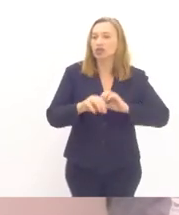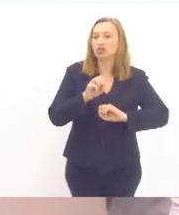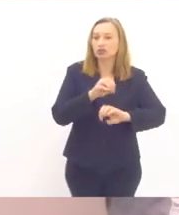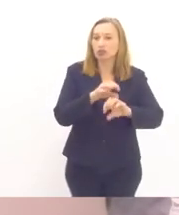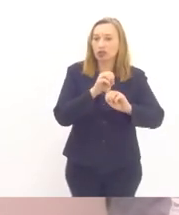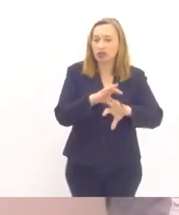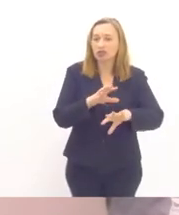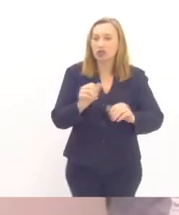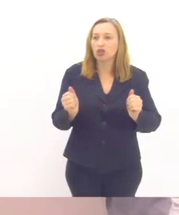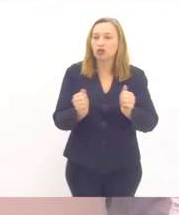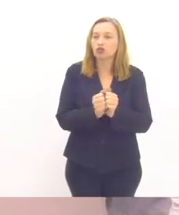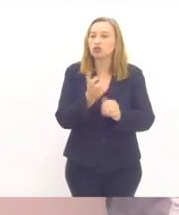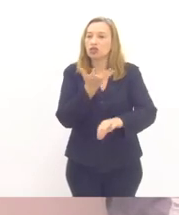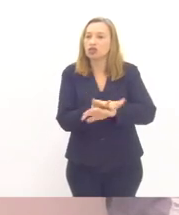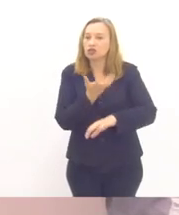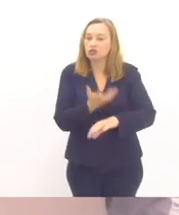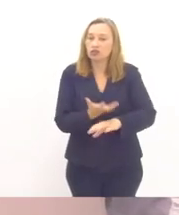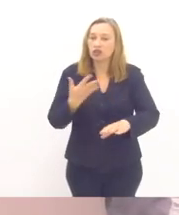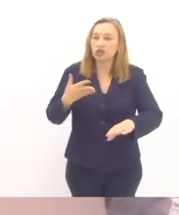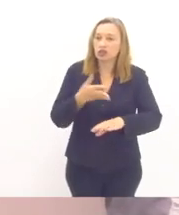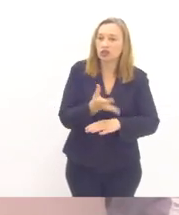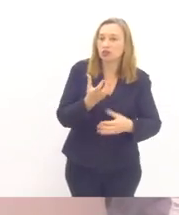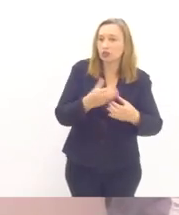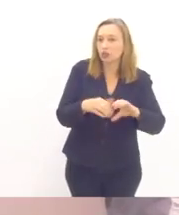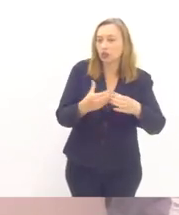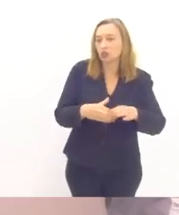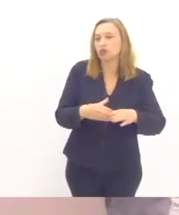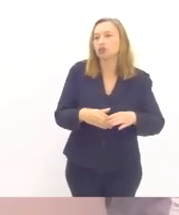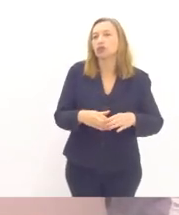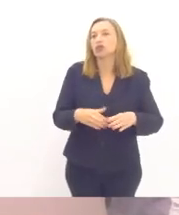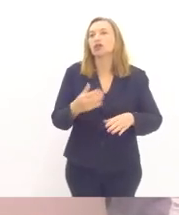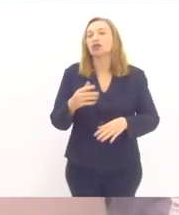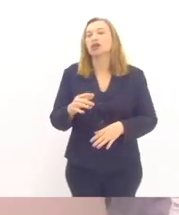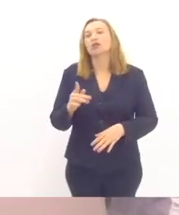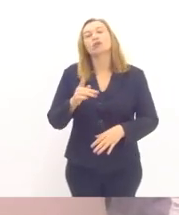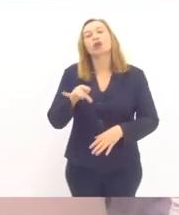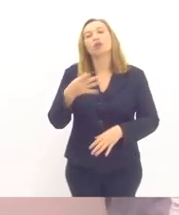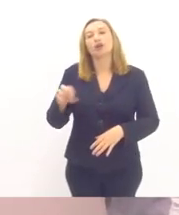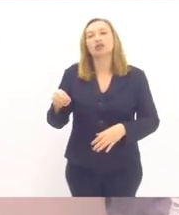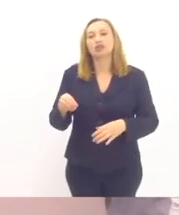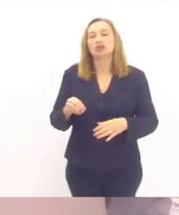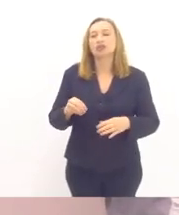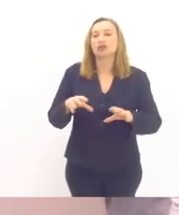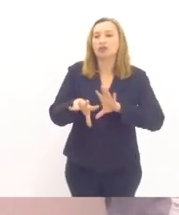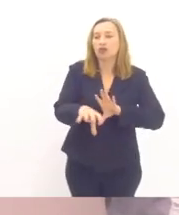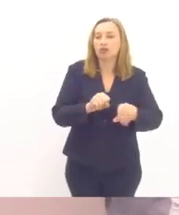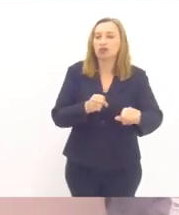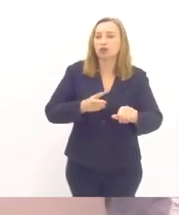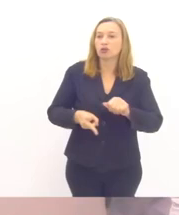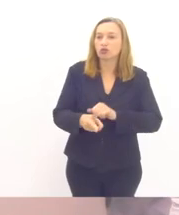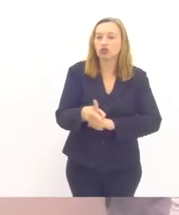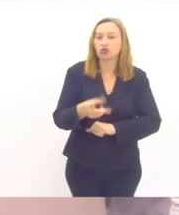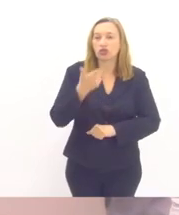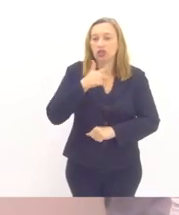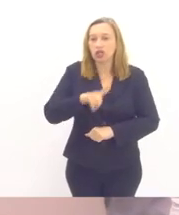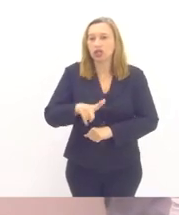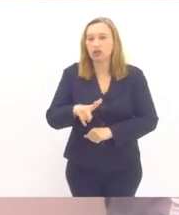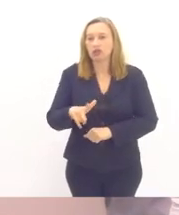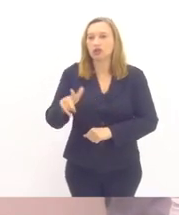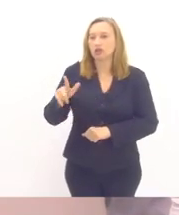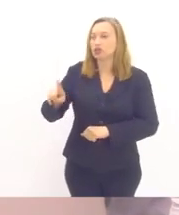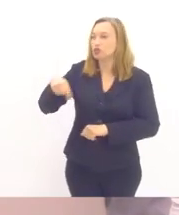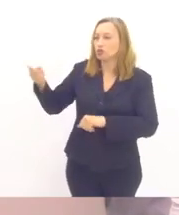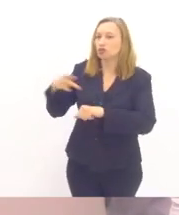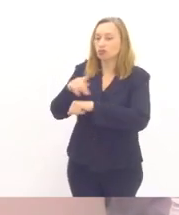para a qual realizar um concurso público de ingresso, e a promoção da formação contínua aos docentes de língua estrangeira, eles